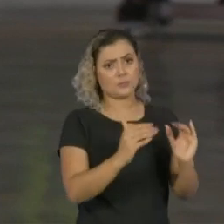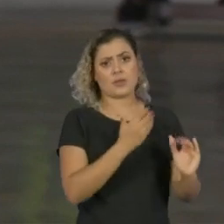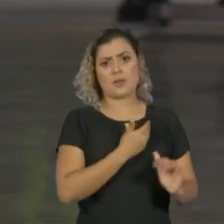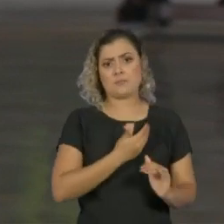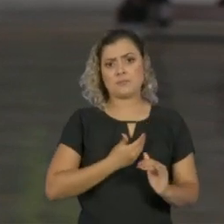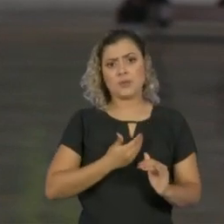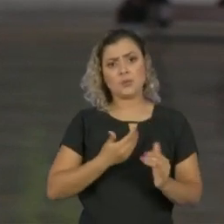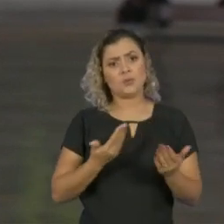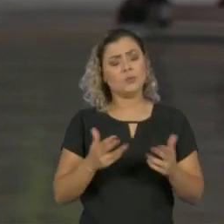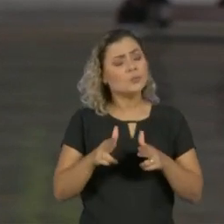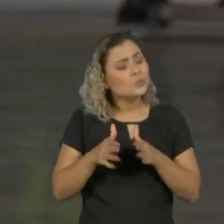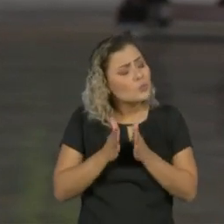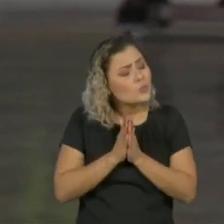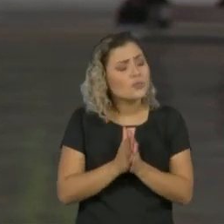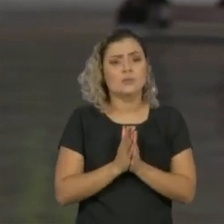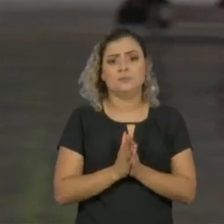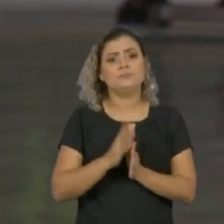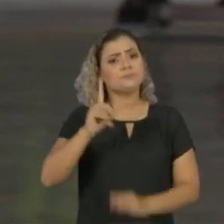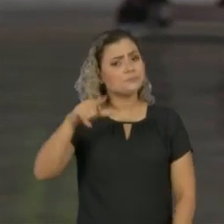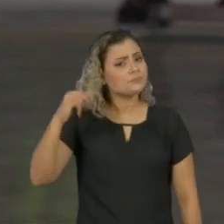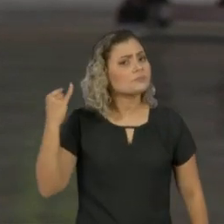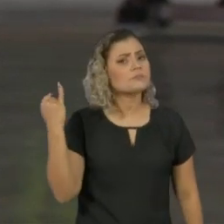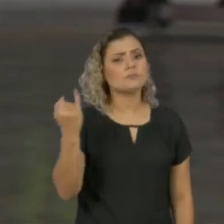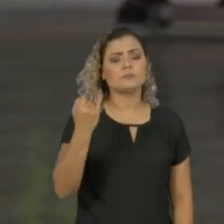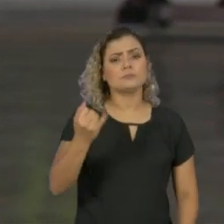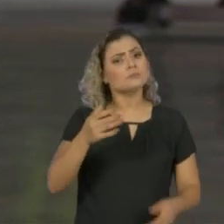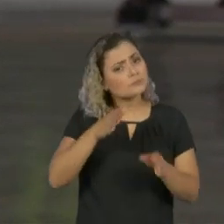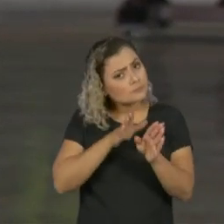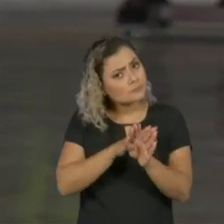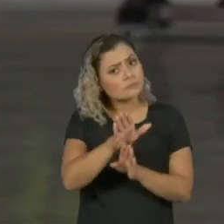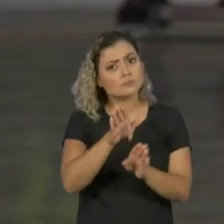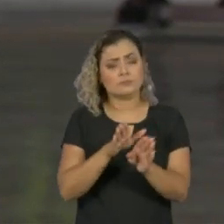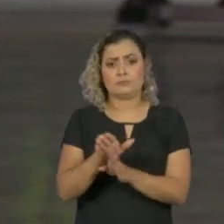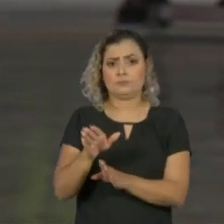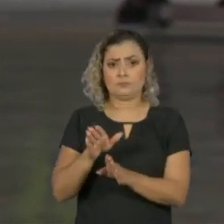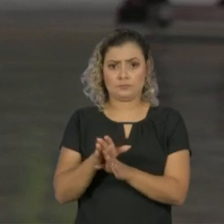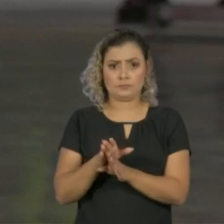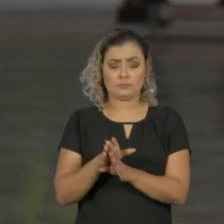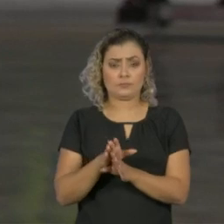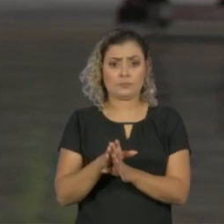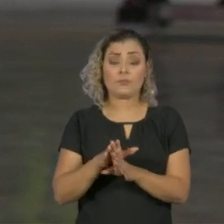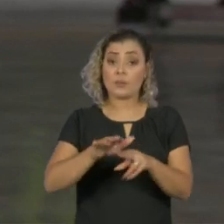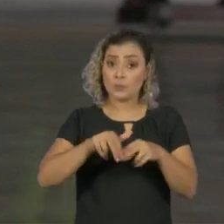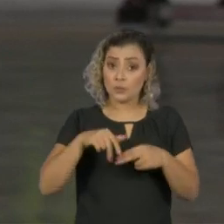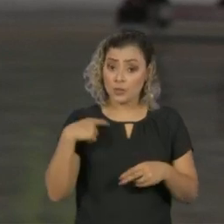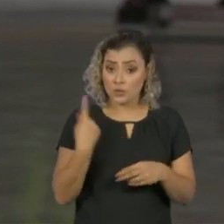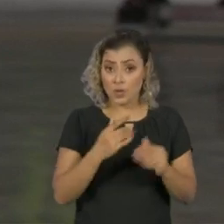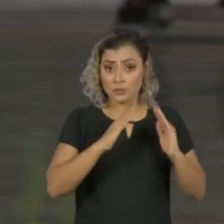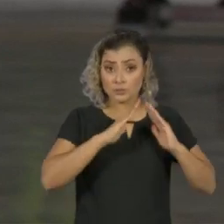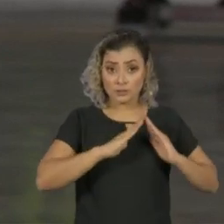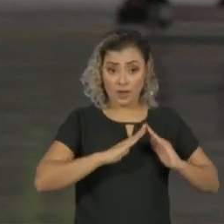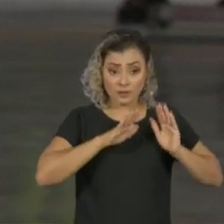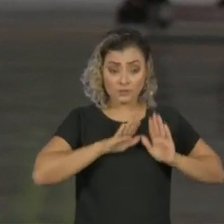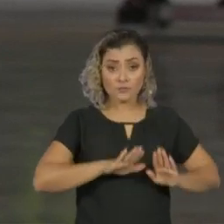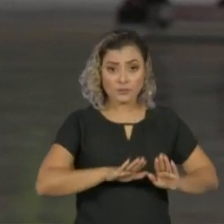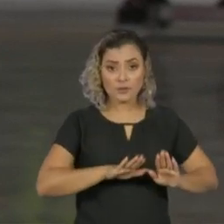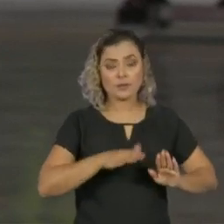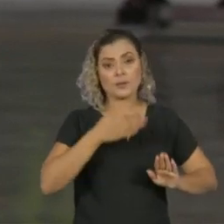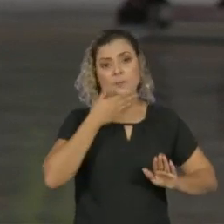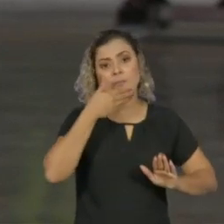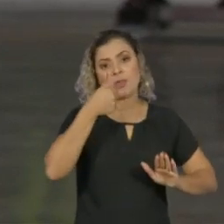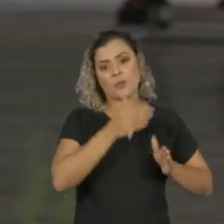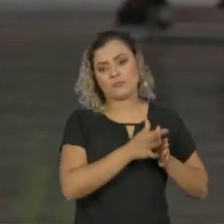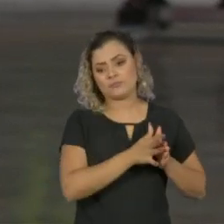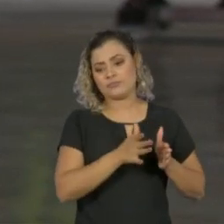aos conhecidos. É importante insistir nessa tecla. Com isso, nós vamos passar melhor